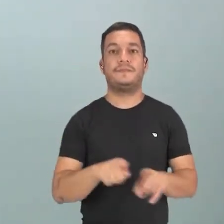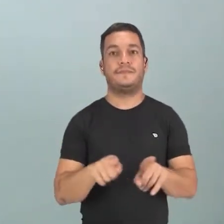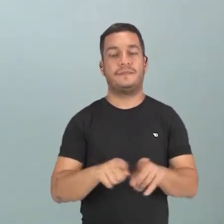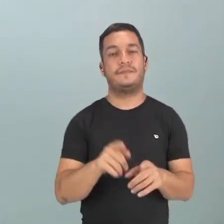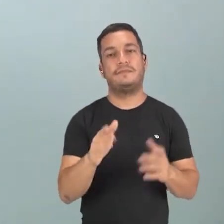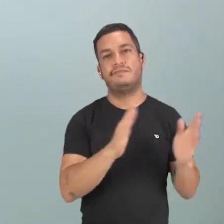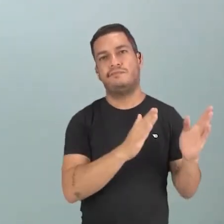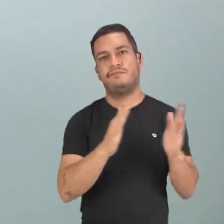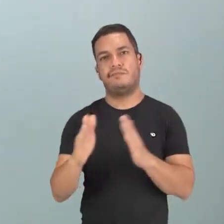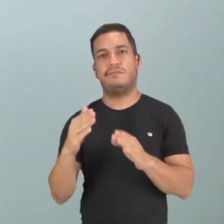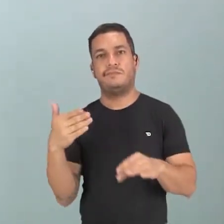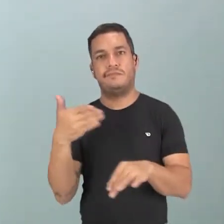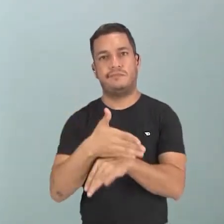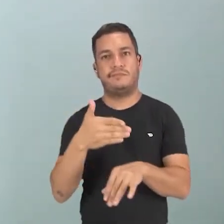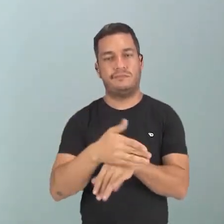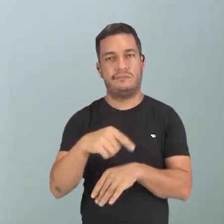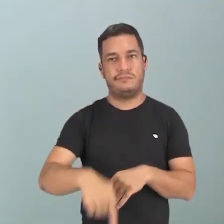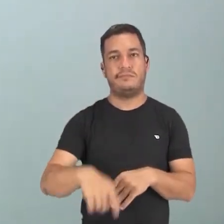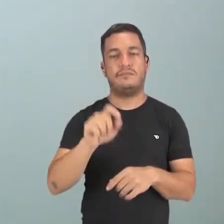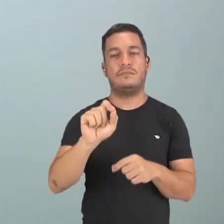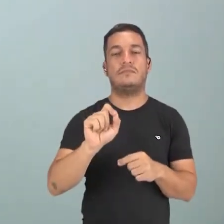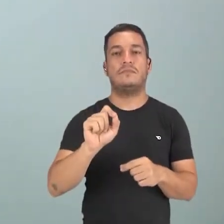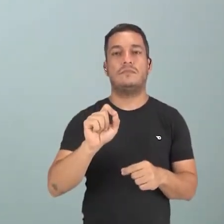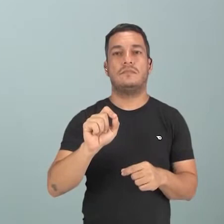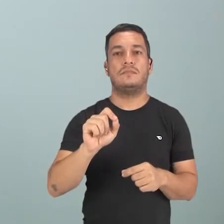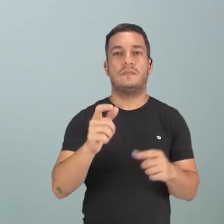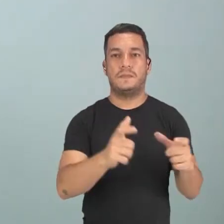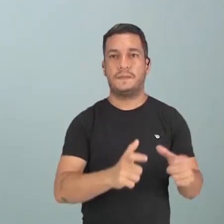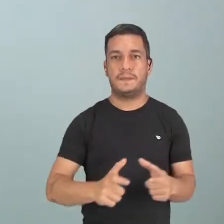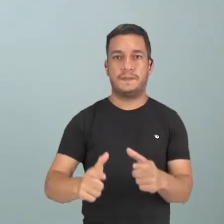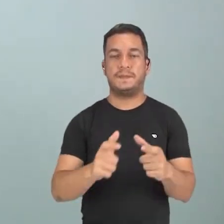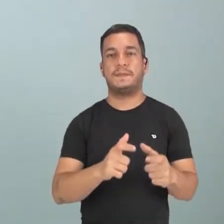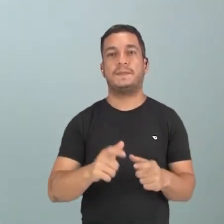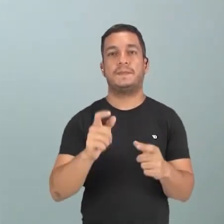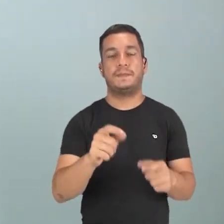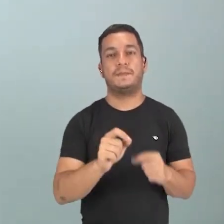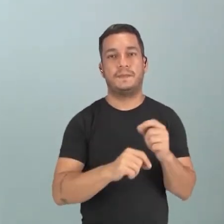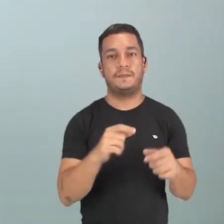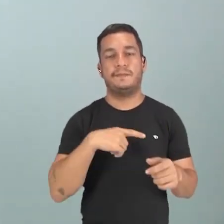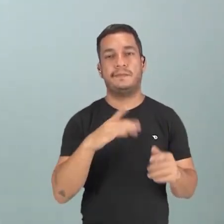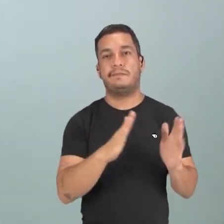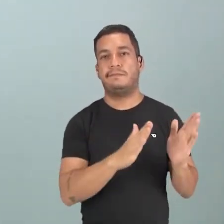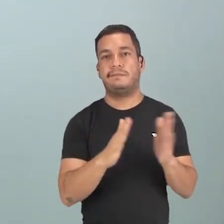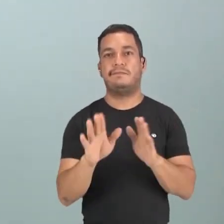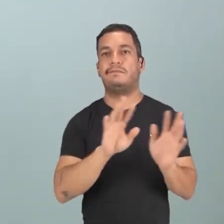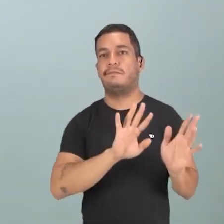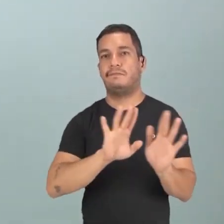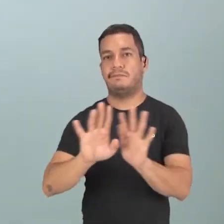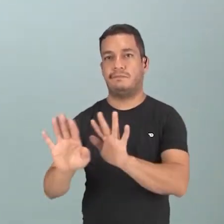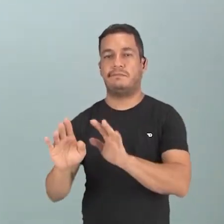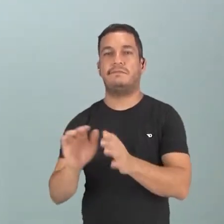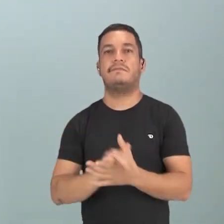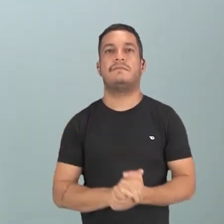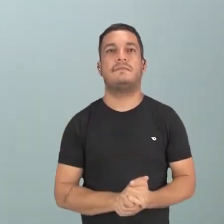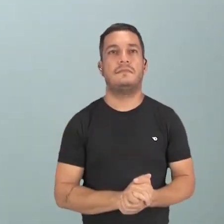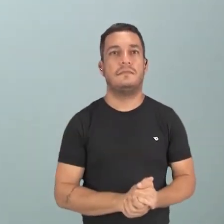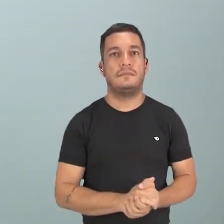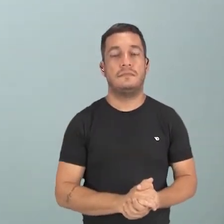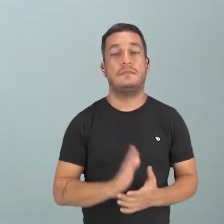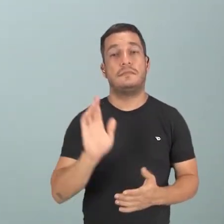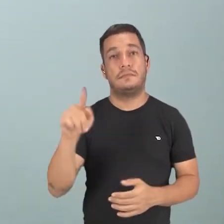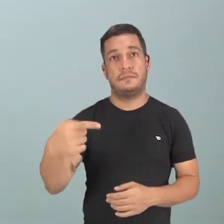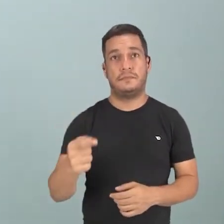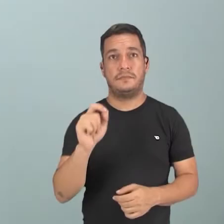num processo de adentramento no interior do território, foram promovendo esse processo migratório. E